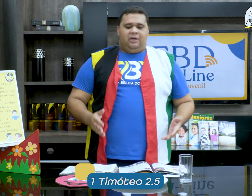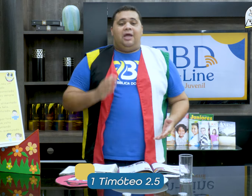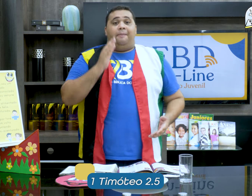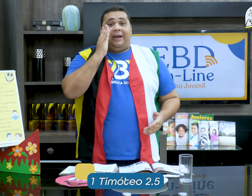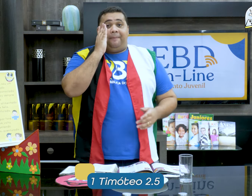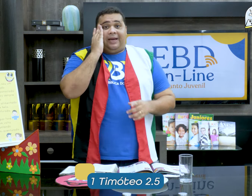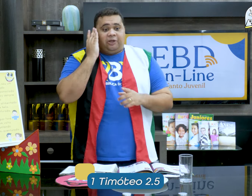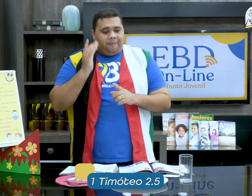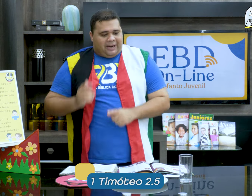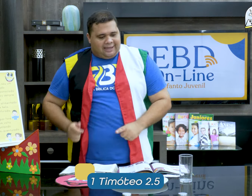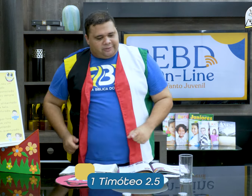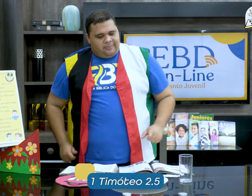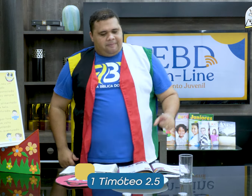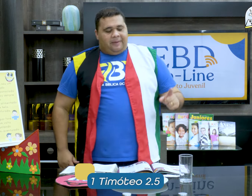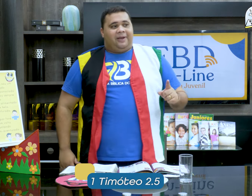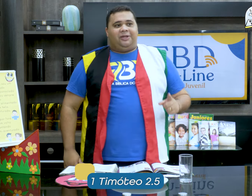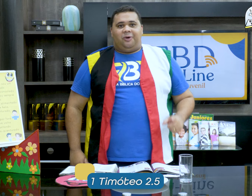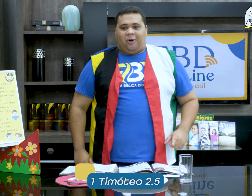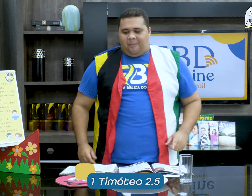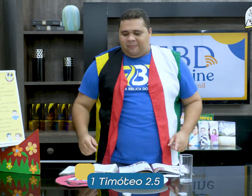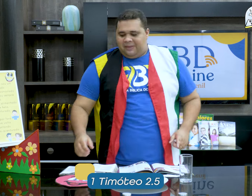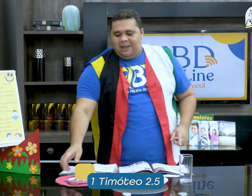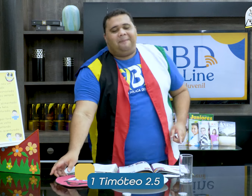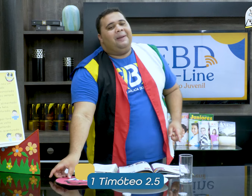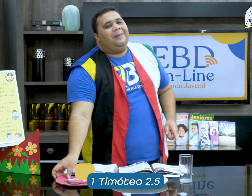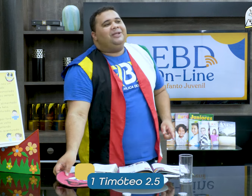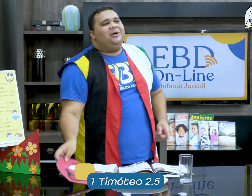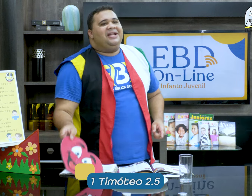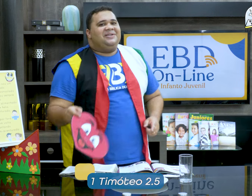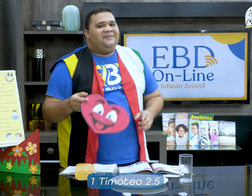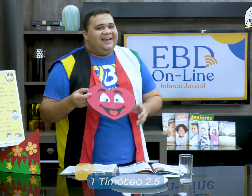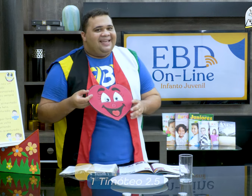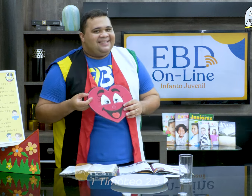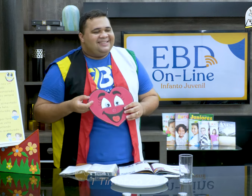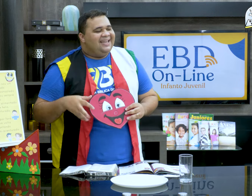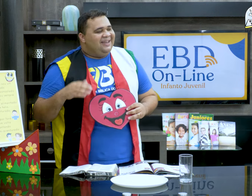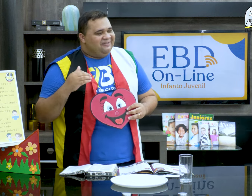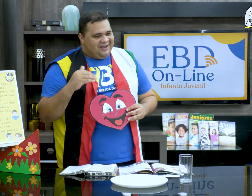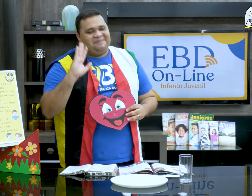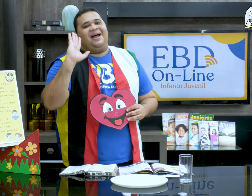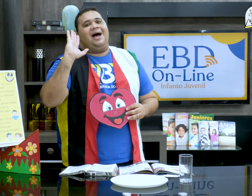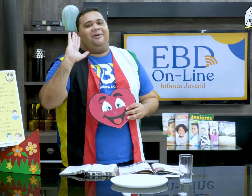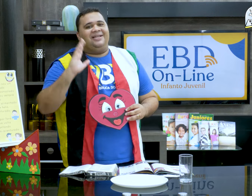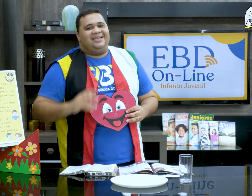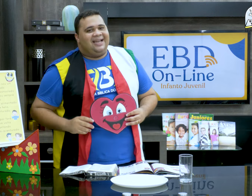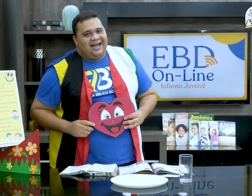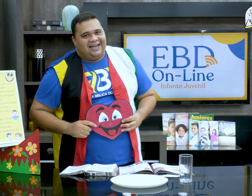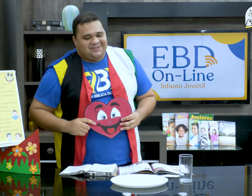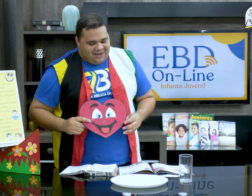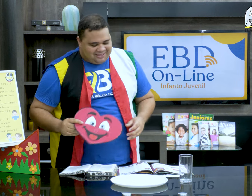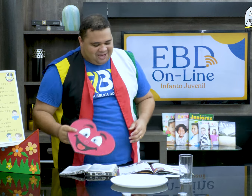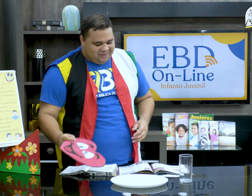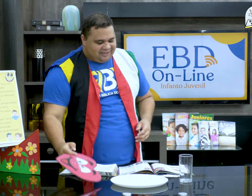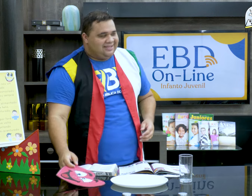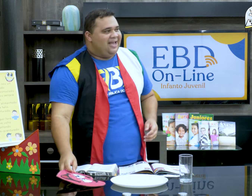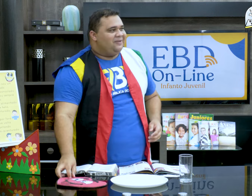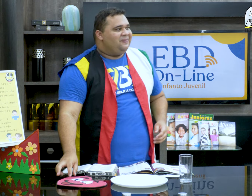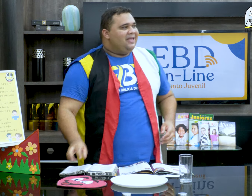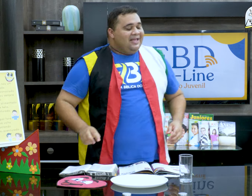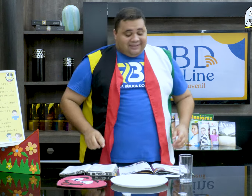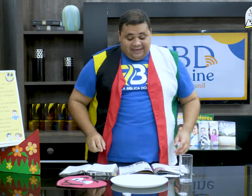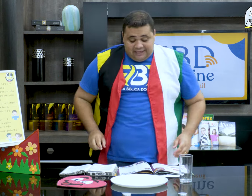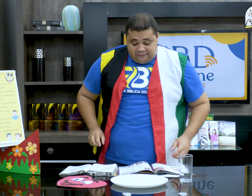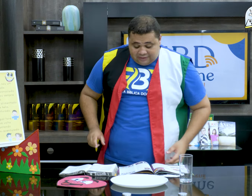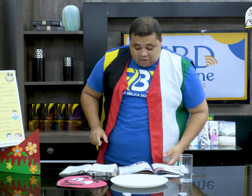fácil prepara teu prato prepara teu copo prepara teu coração feliz e vai pra aula ensinar esse versículo Tá